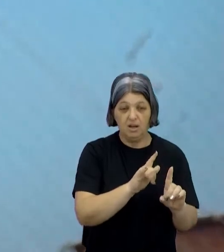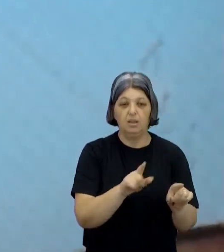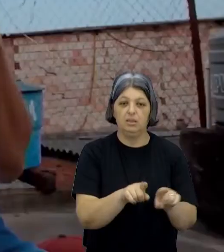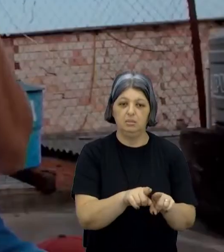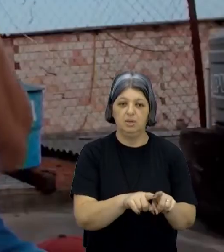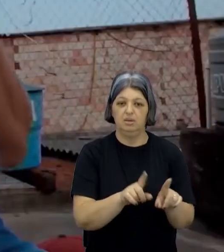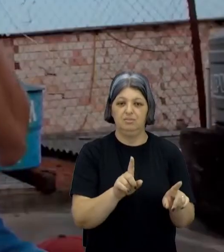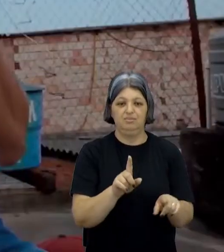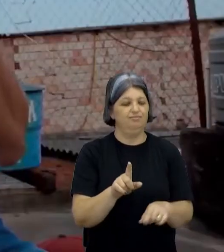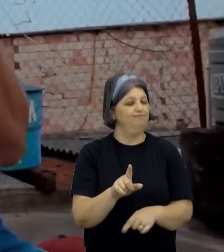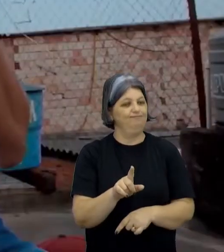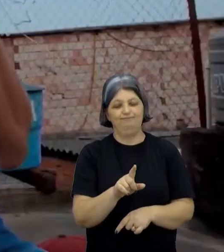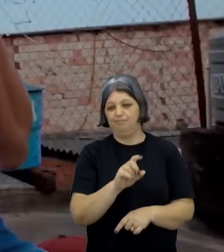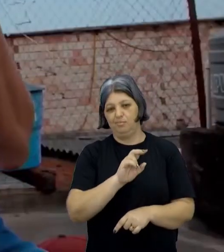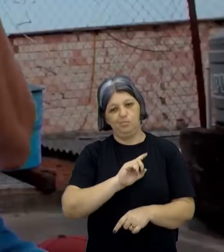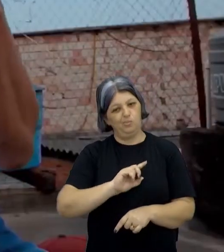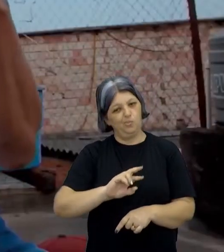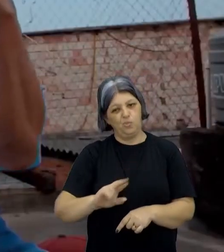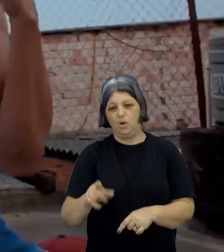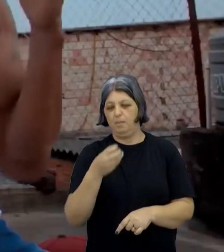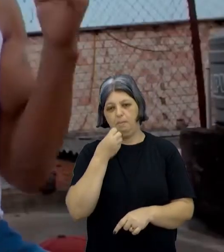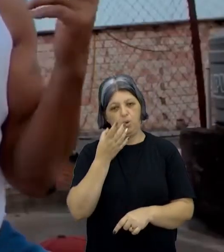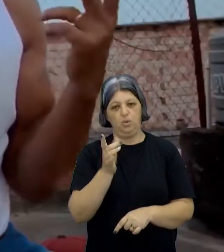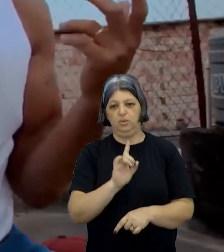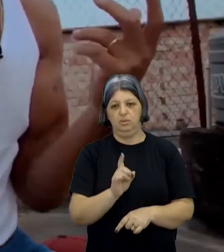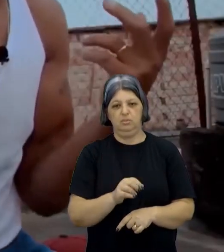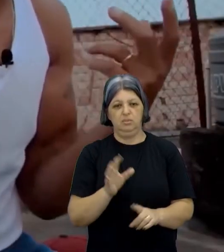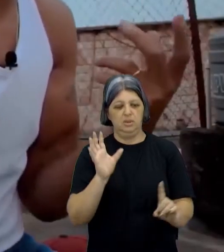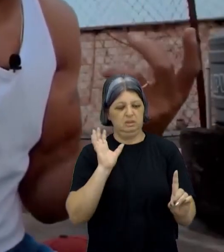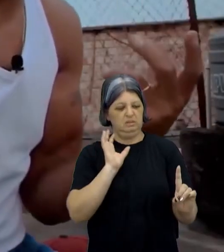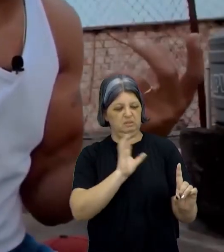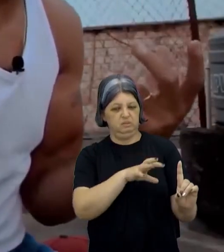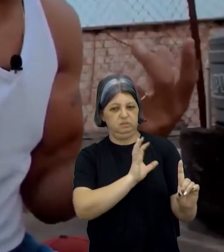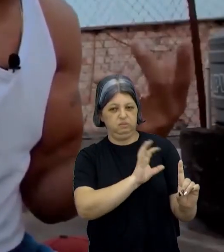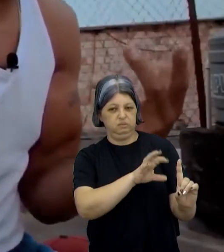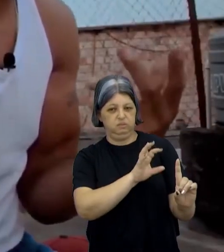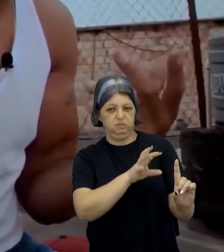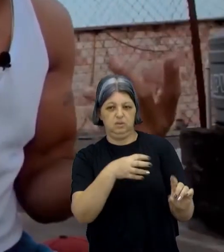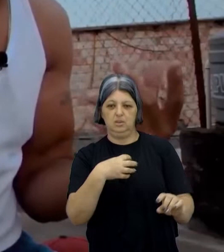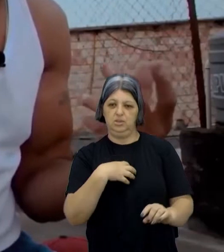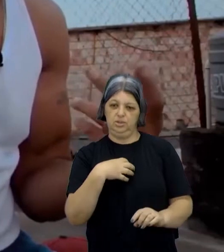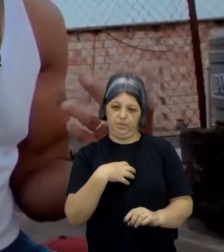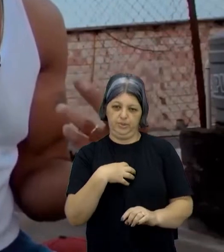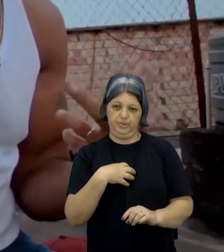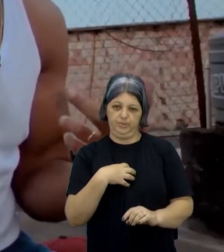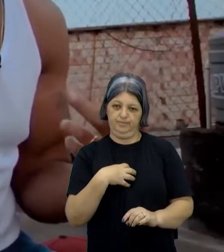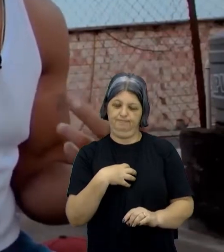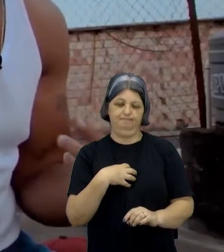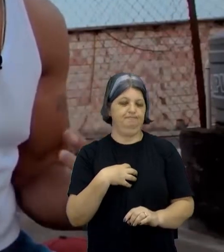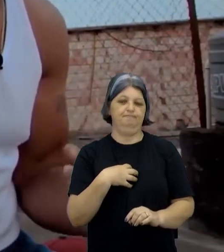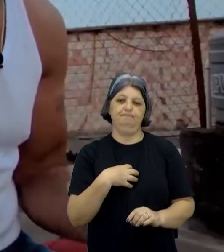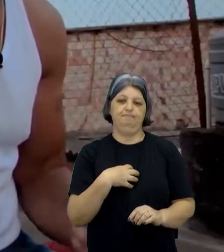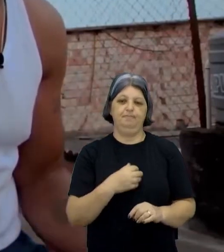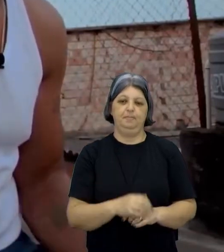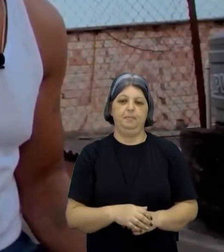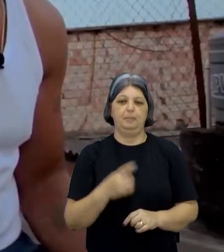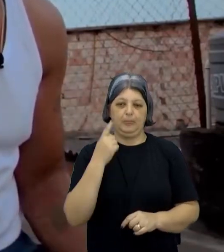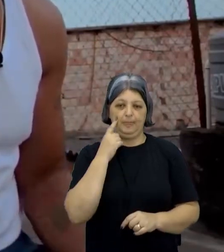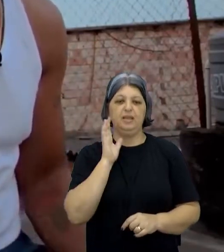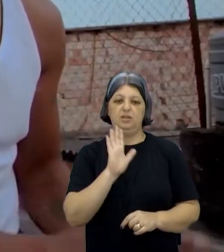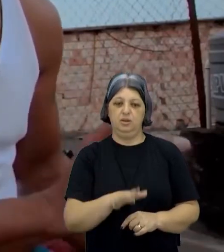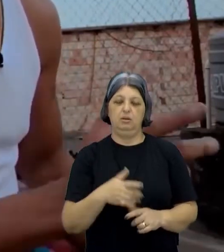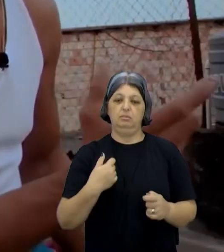saudável. Morou? Você está manipulando as mentes dessa forma. A essas alturas as mentes já devem estar